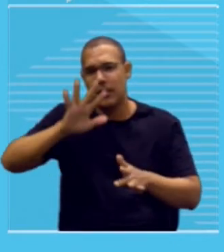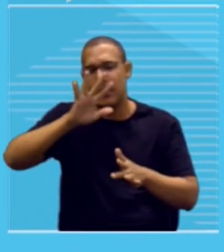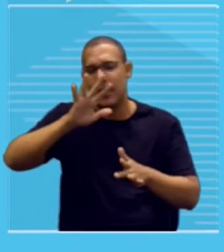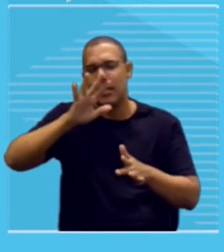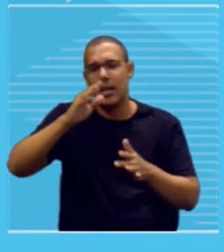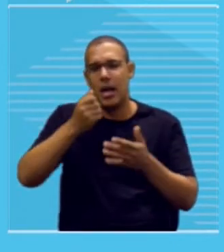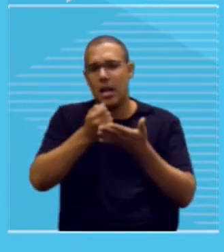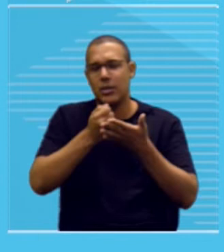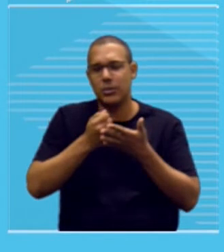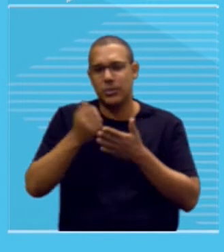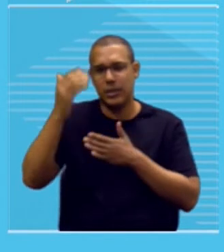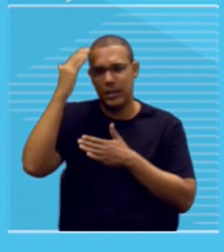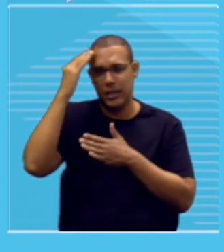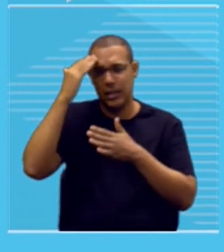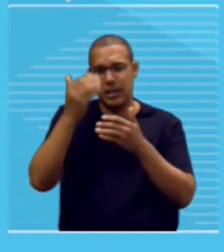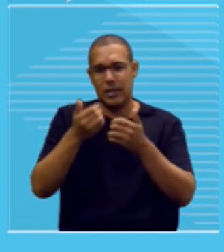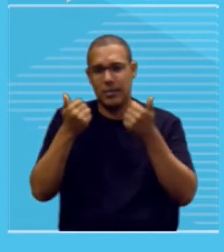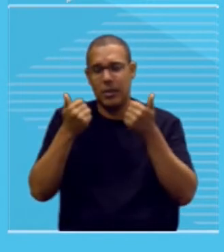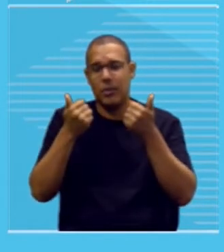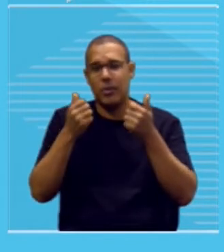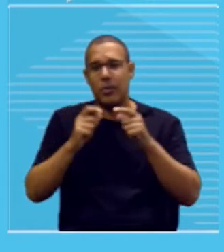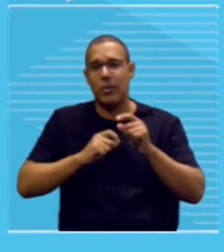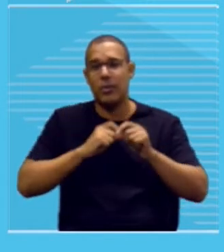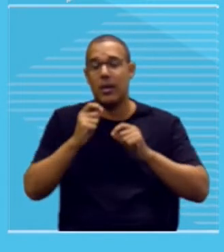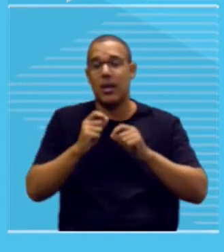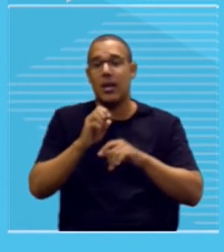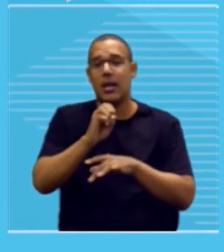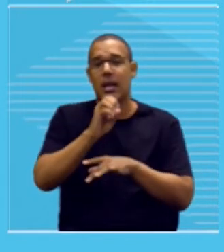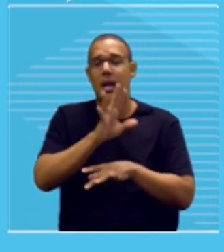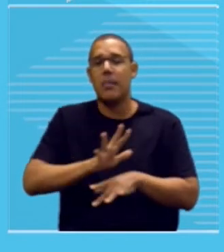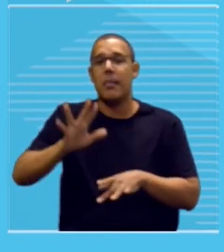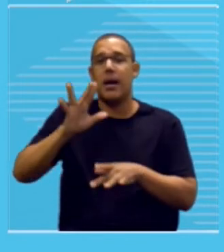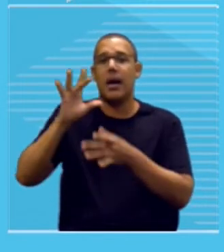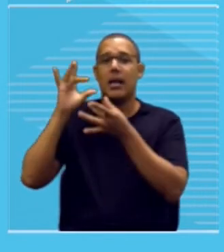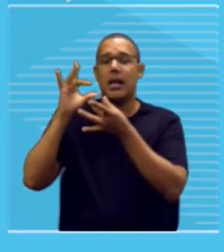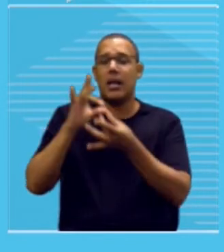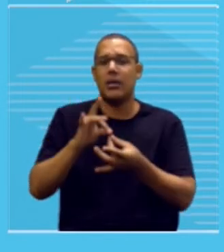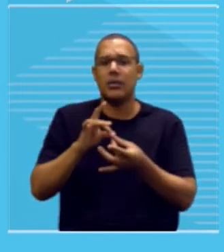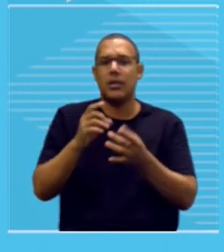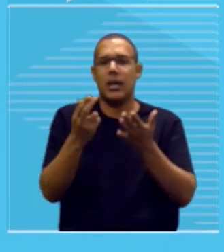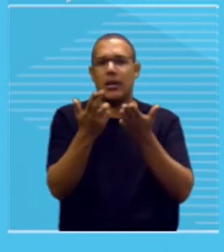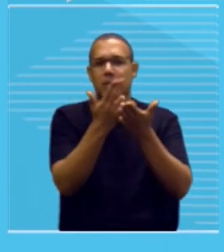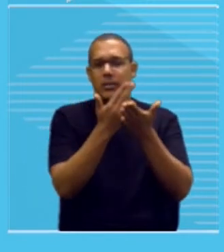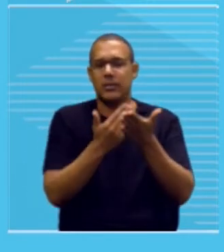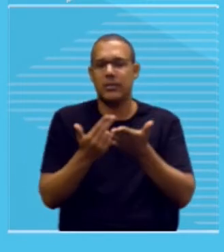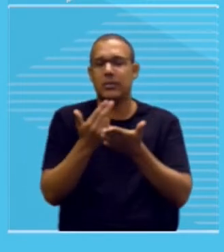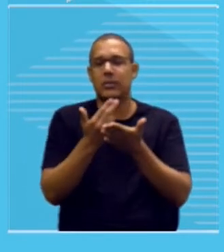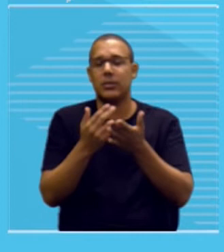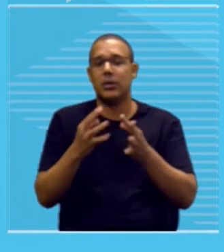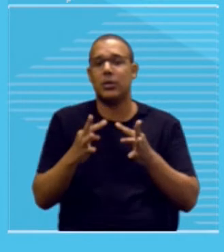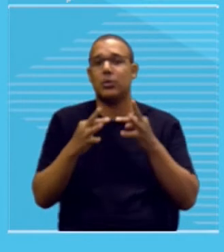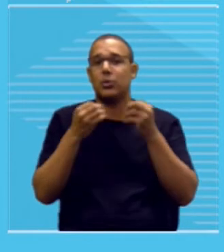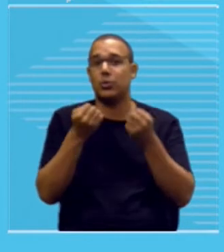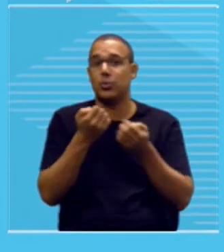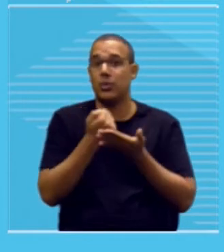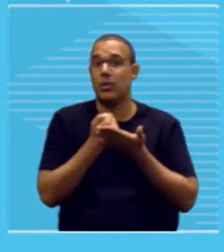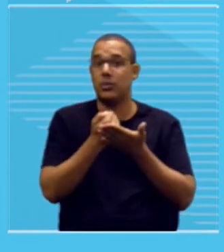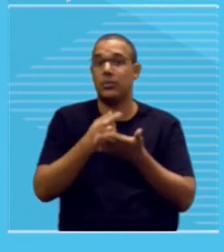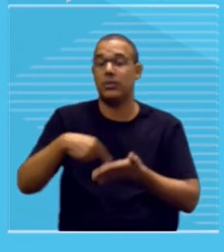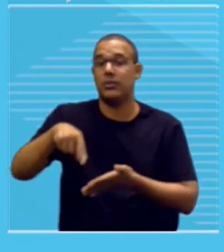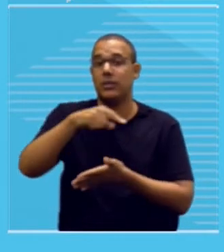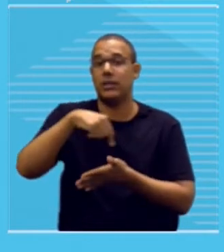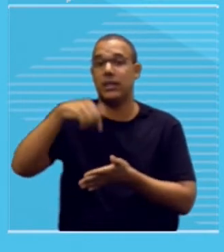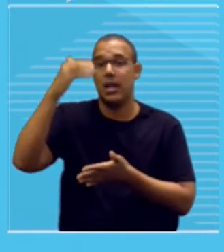fácil Tá ok gente as imagens todo o contexto de design de layout tudo isso galerinha vai ajudar